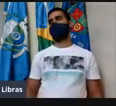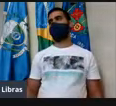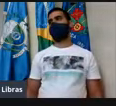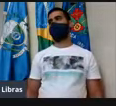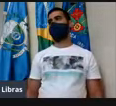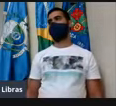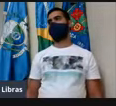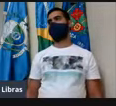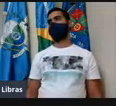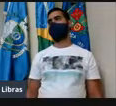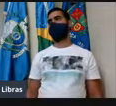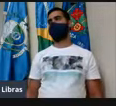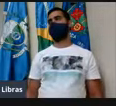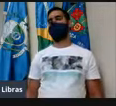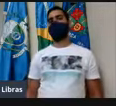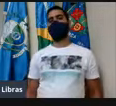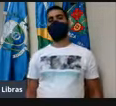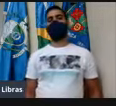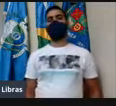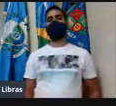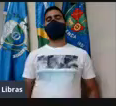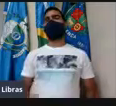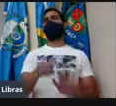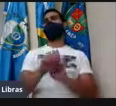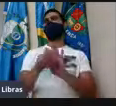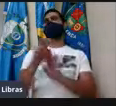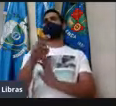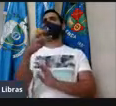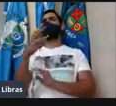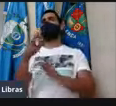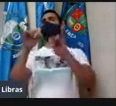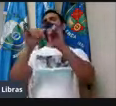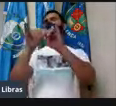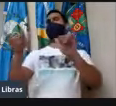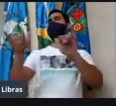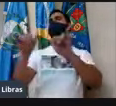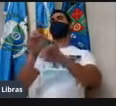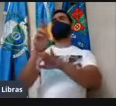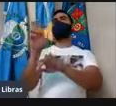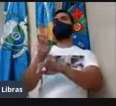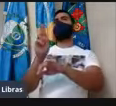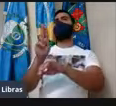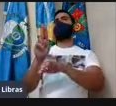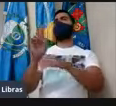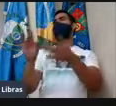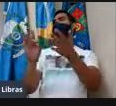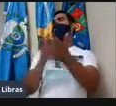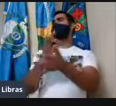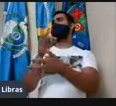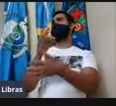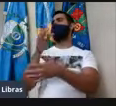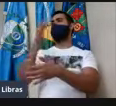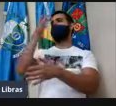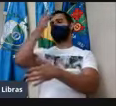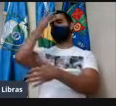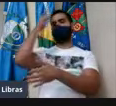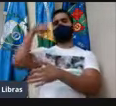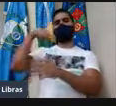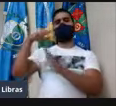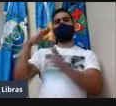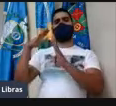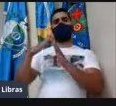da Procuradoria-Geral do Município. Informação acerca do nome e matrícula do servidor desta